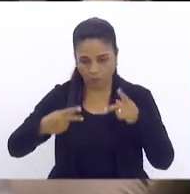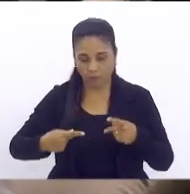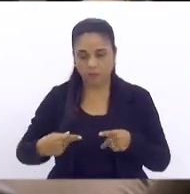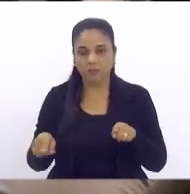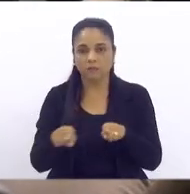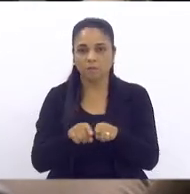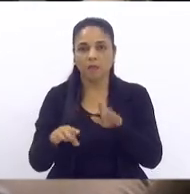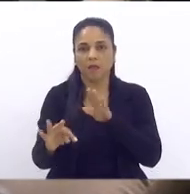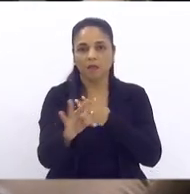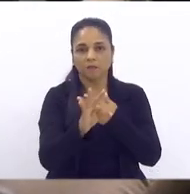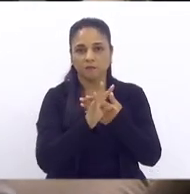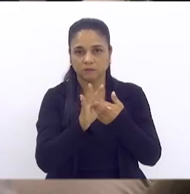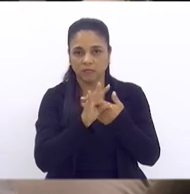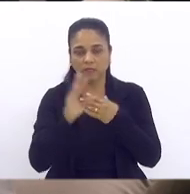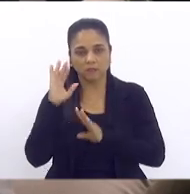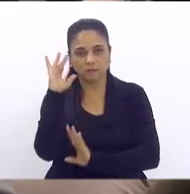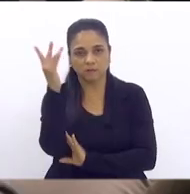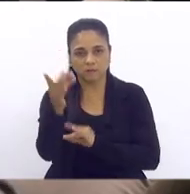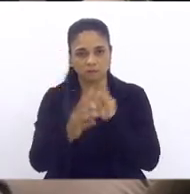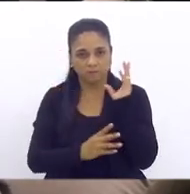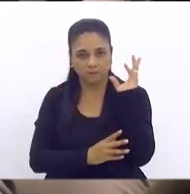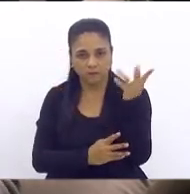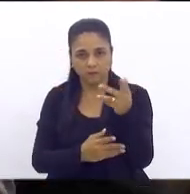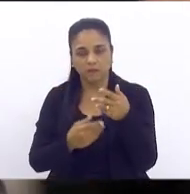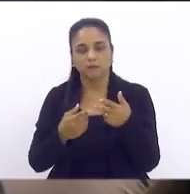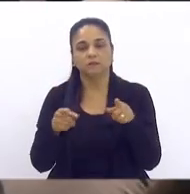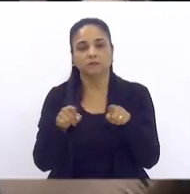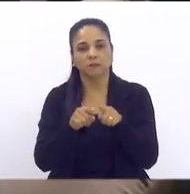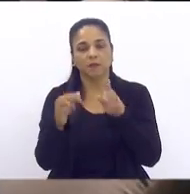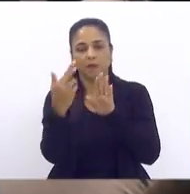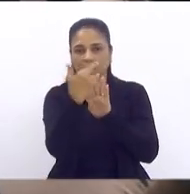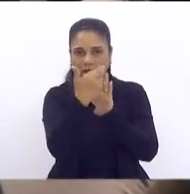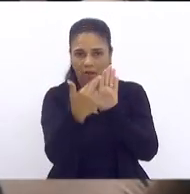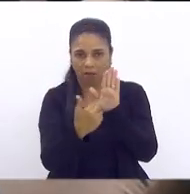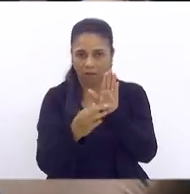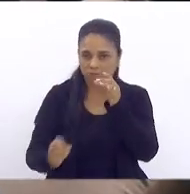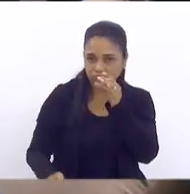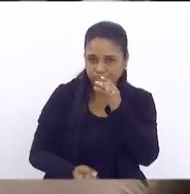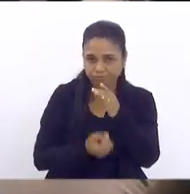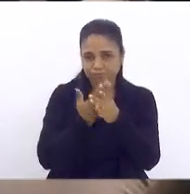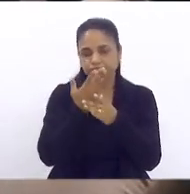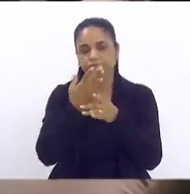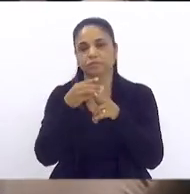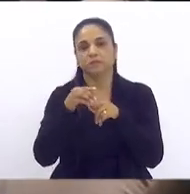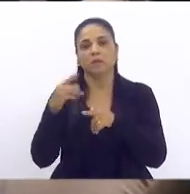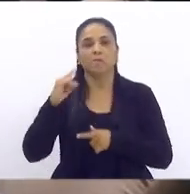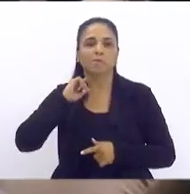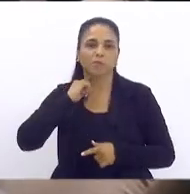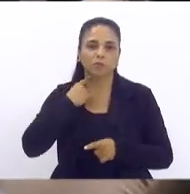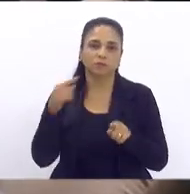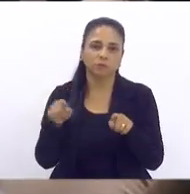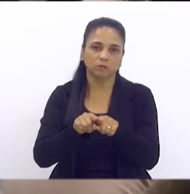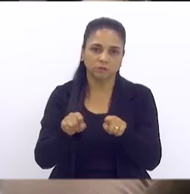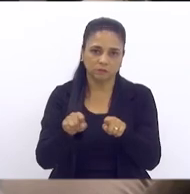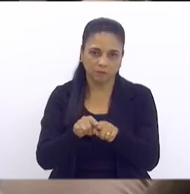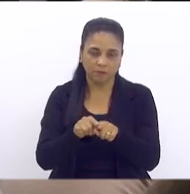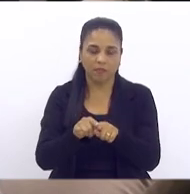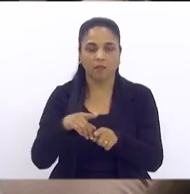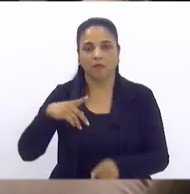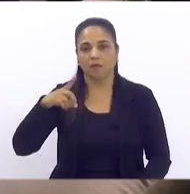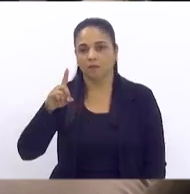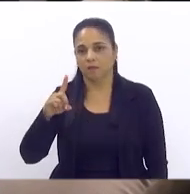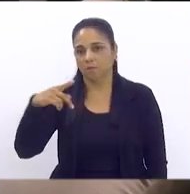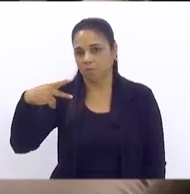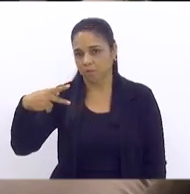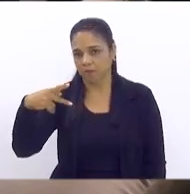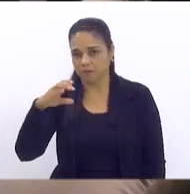ambientais, elas são emitidas também para a parte de poluição. Então, a DPC ela